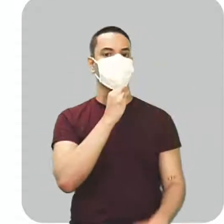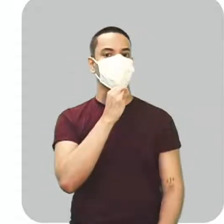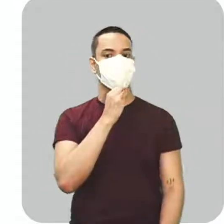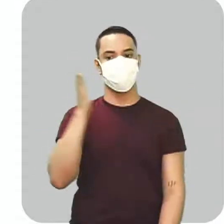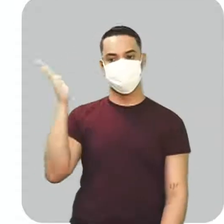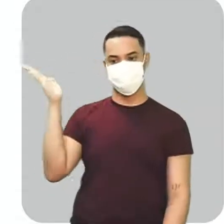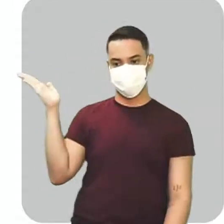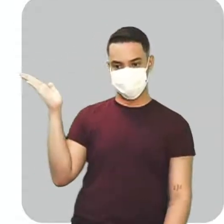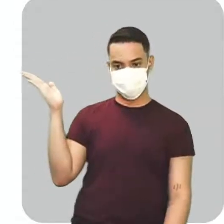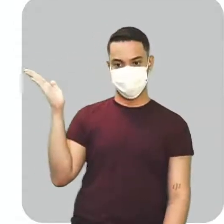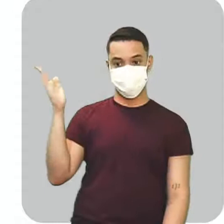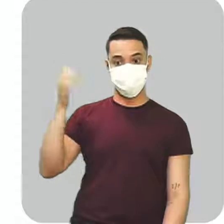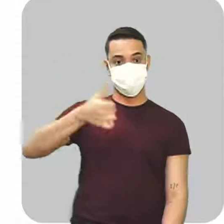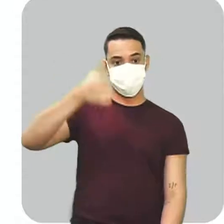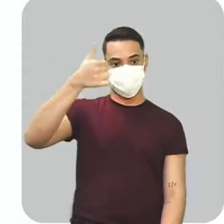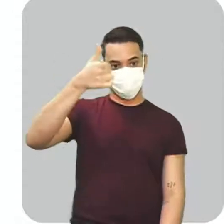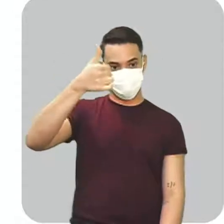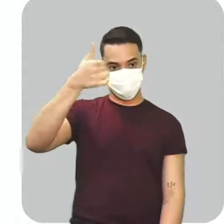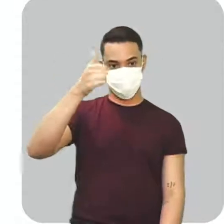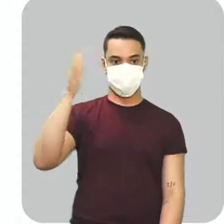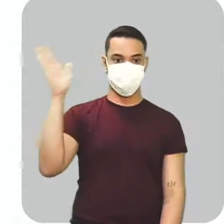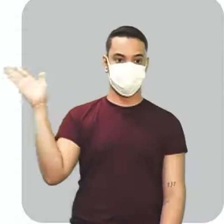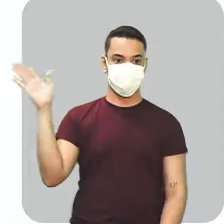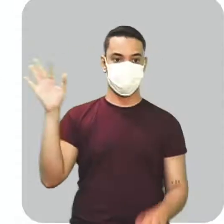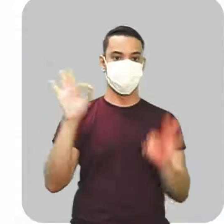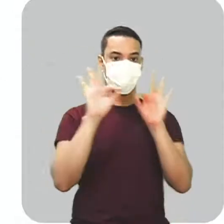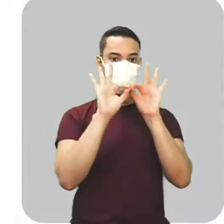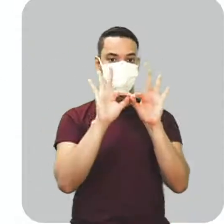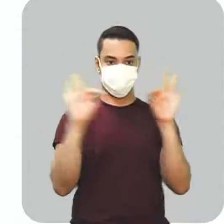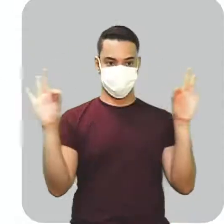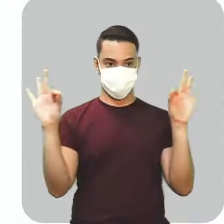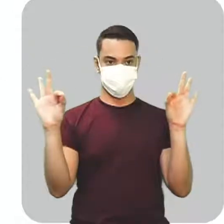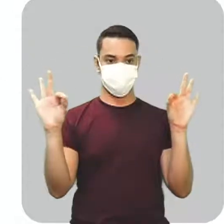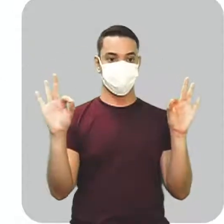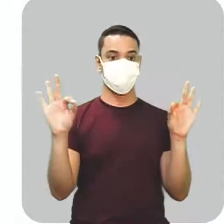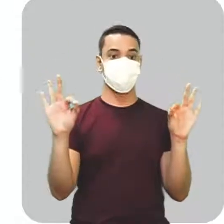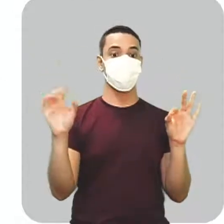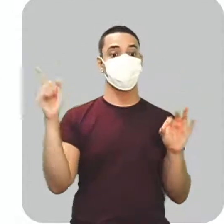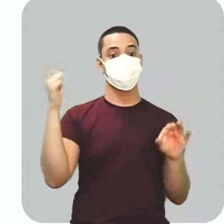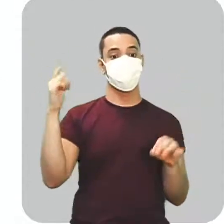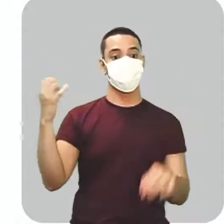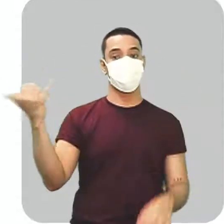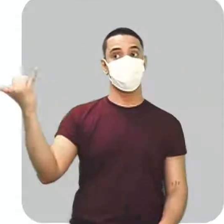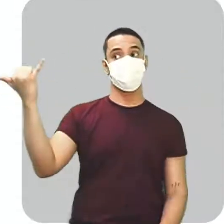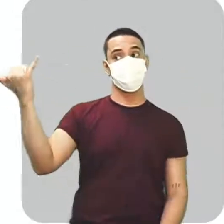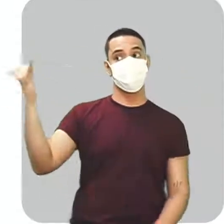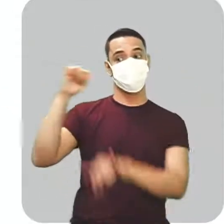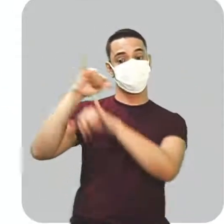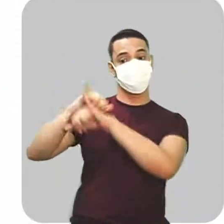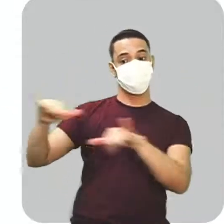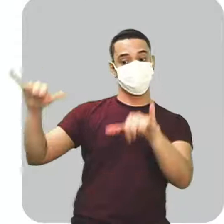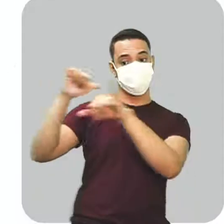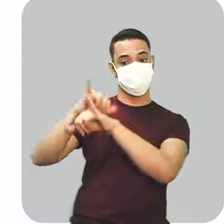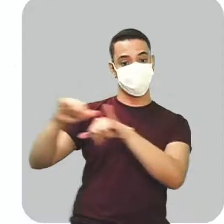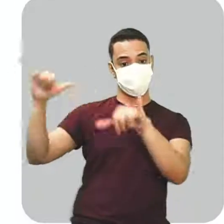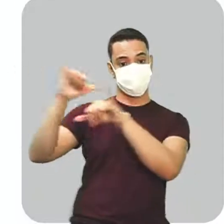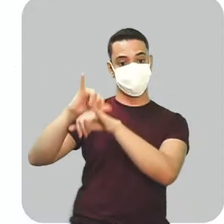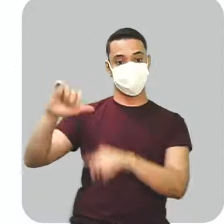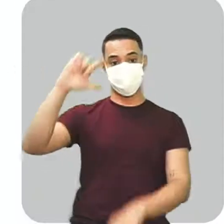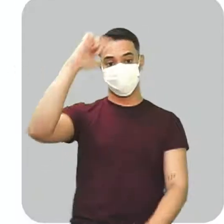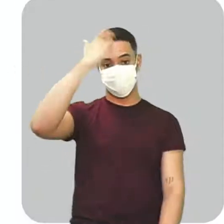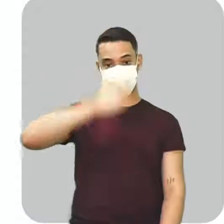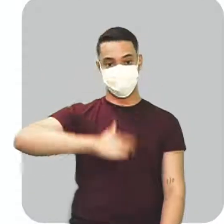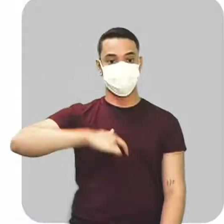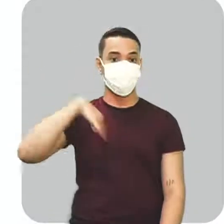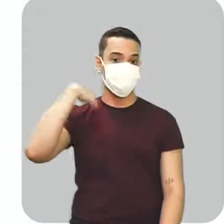que eu trouxe. Na primeira aqui, na ordem direta, eu tenho aqui, dizem que eu sou